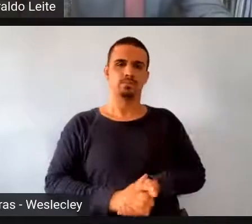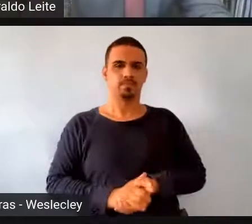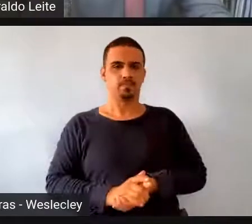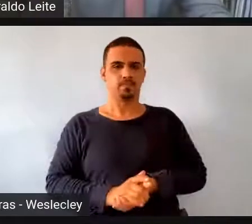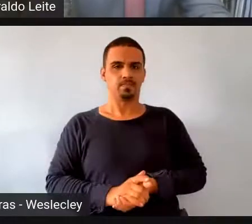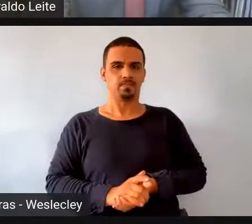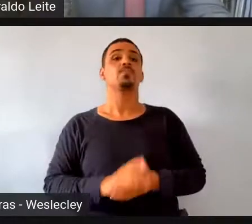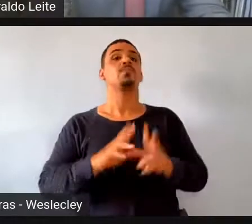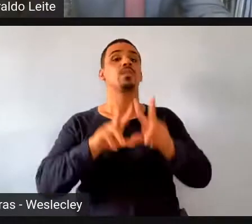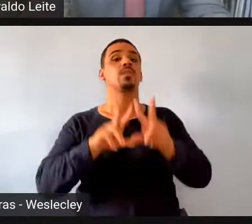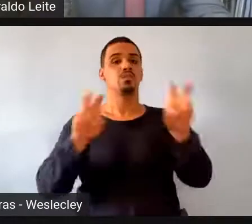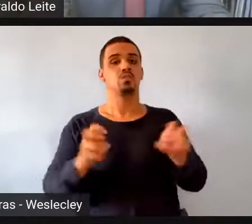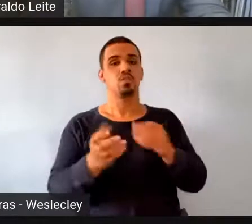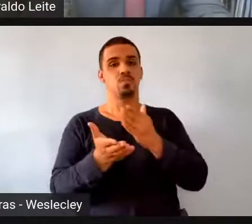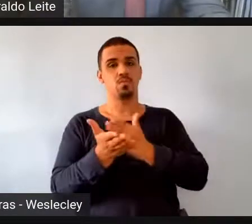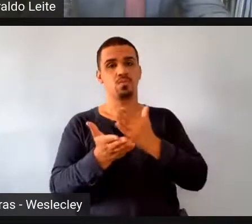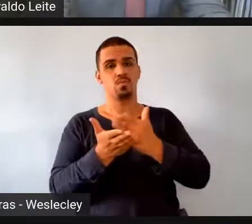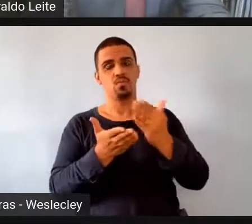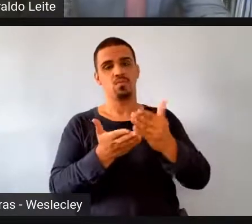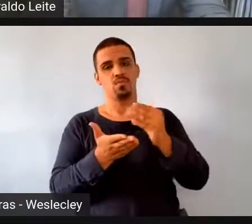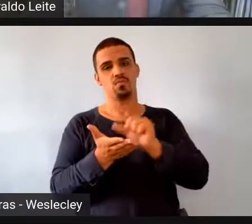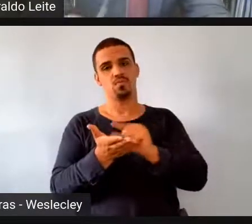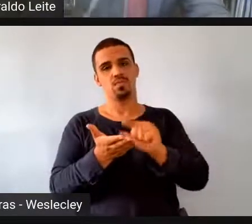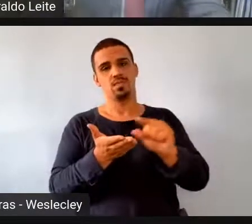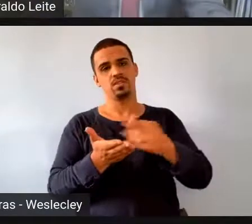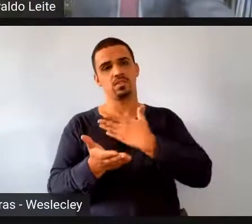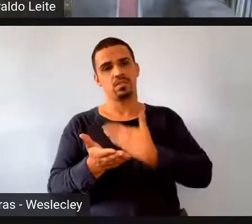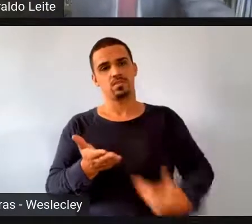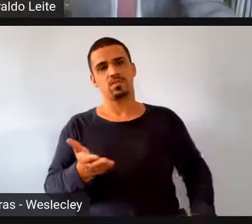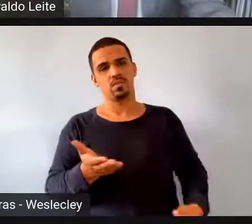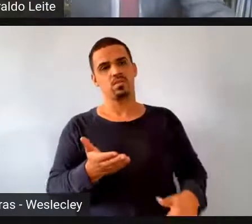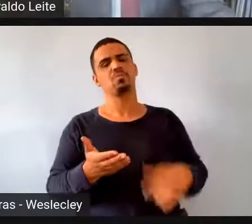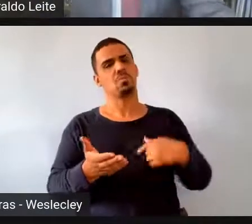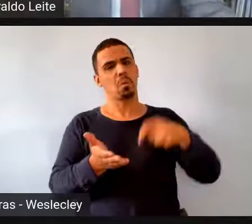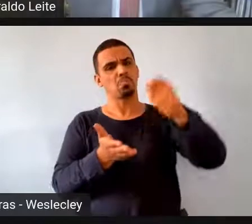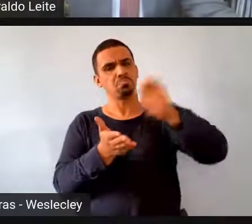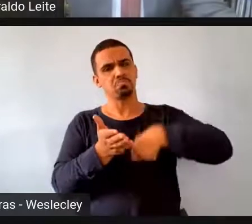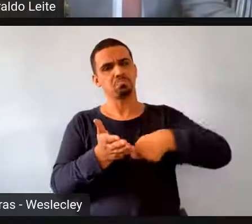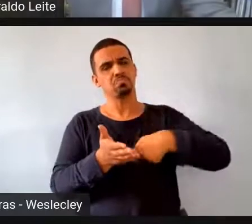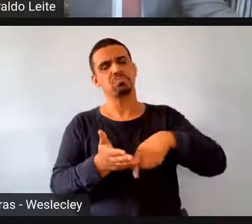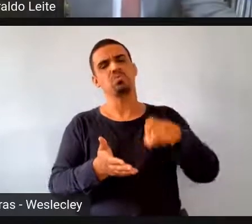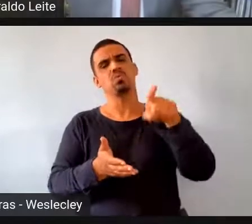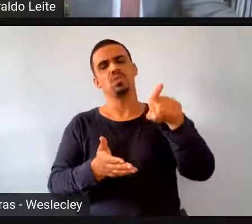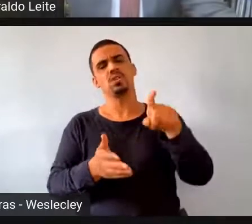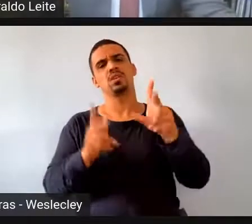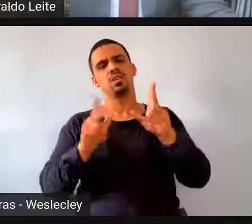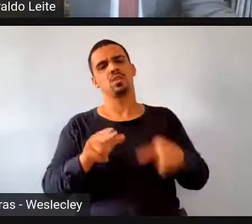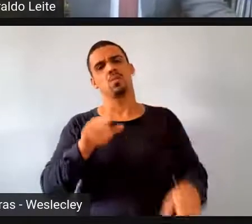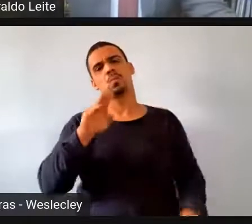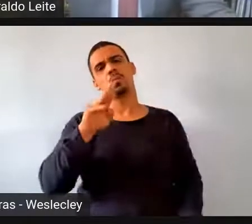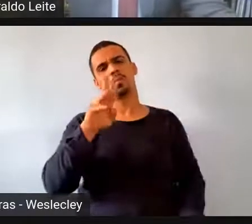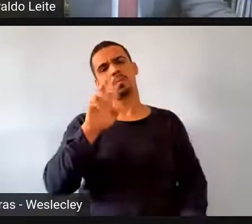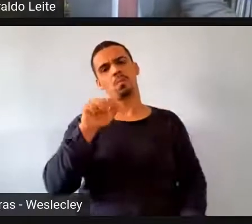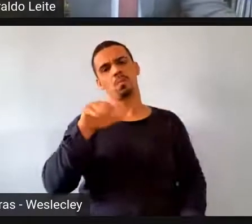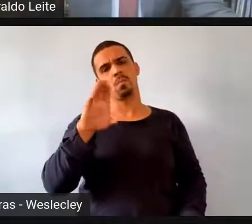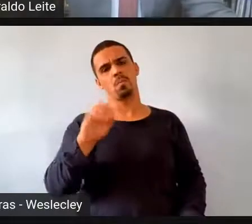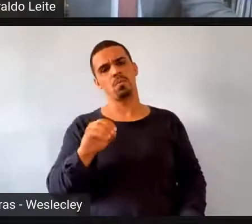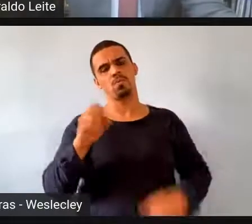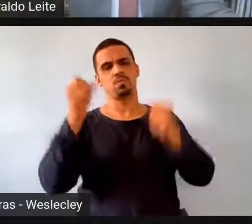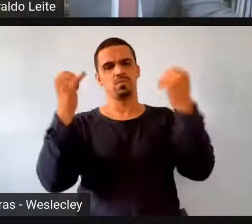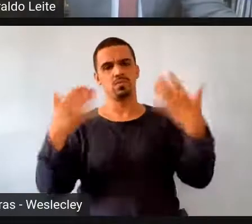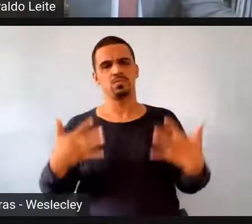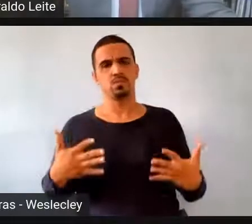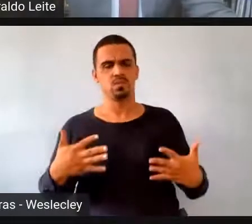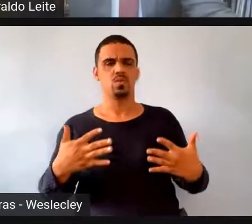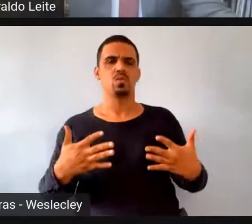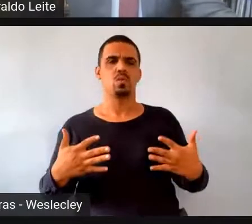Sobre o financiamento público, eu acho que eu assino embaixo o que o Bruno Reis falou. Um volume muito grande